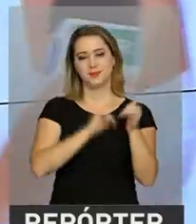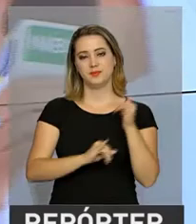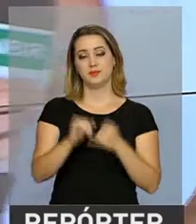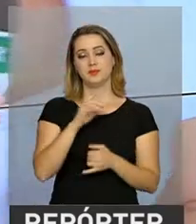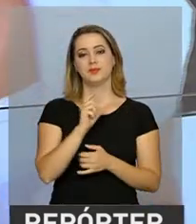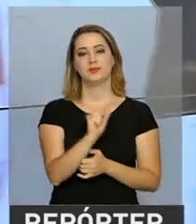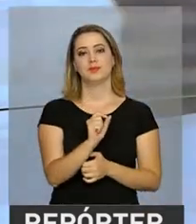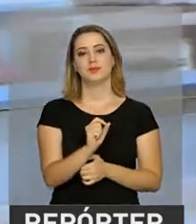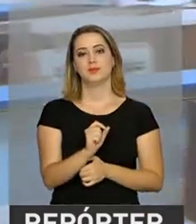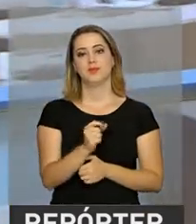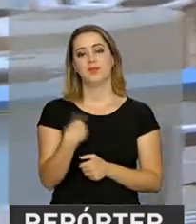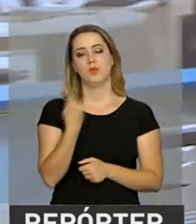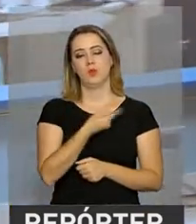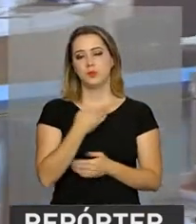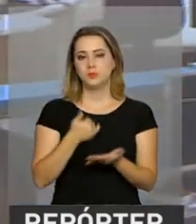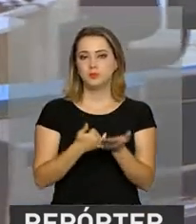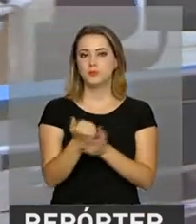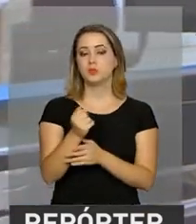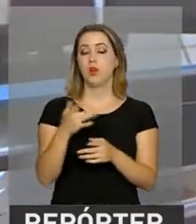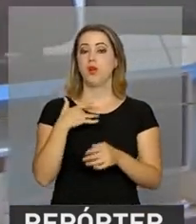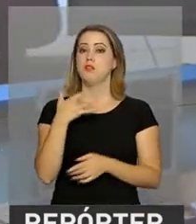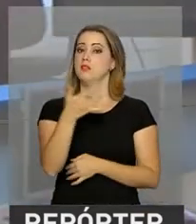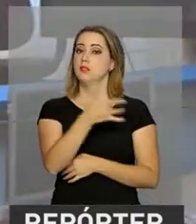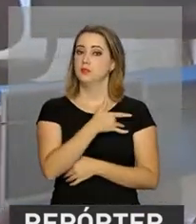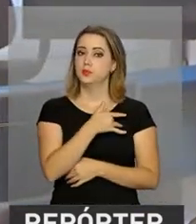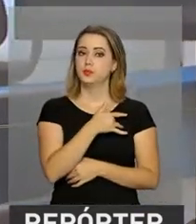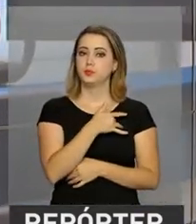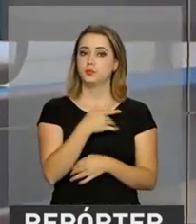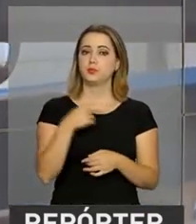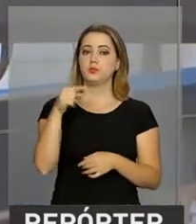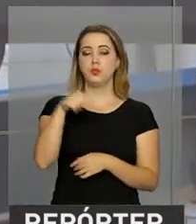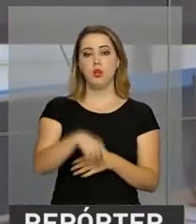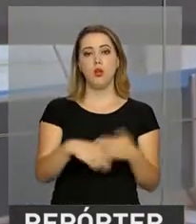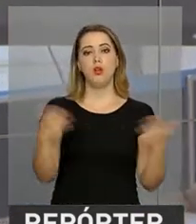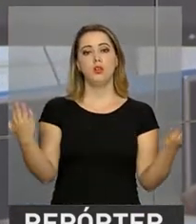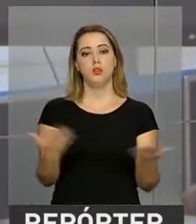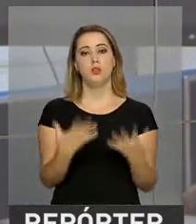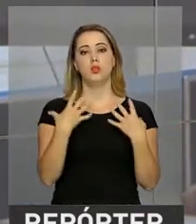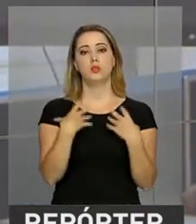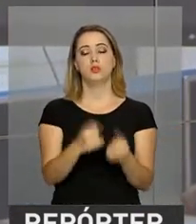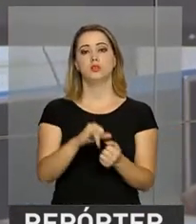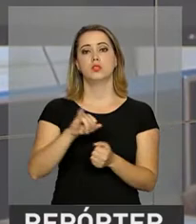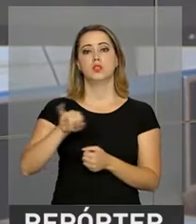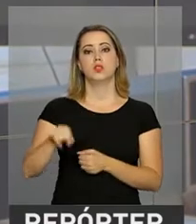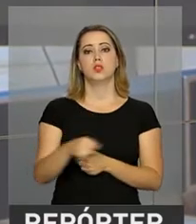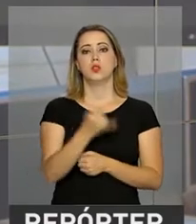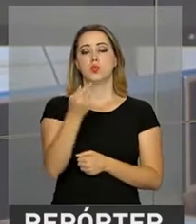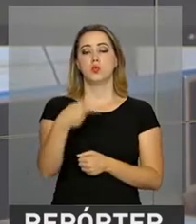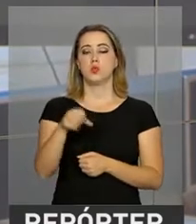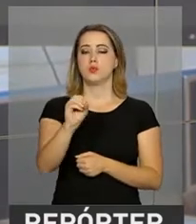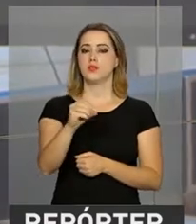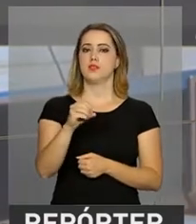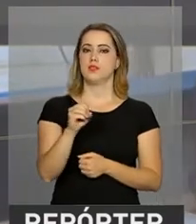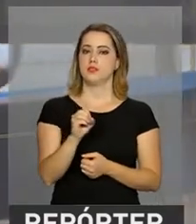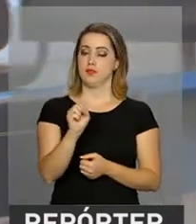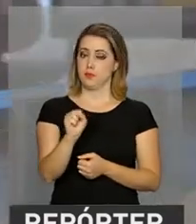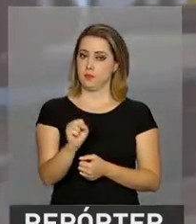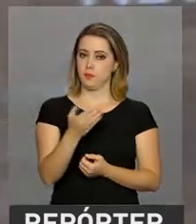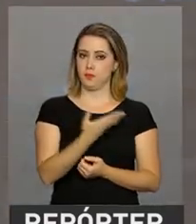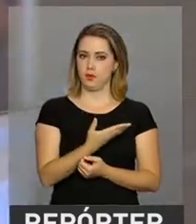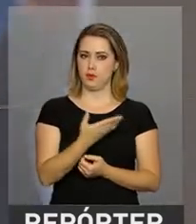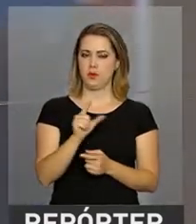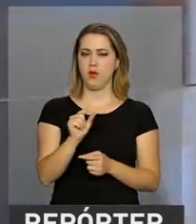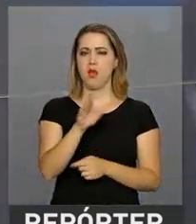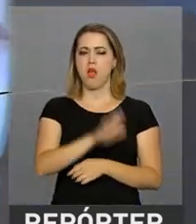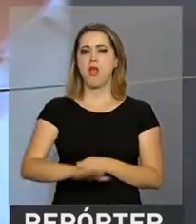por essas informações. E a gente continua falando sobre saúde, desta vez com o nosso repórter em São Paulo, José Luiz Filho. José, agora os